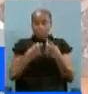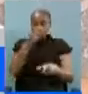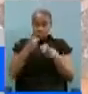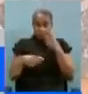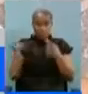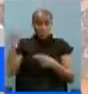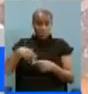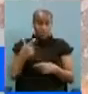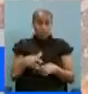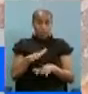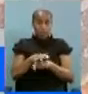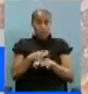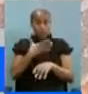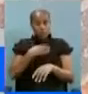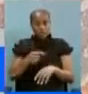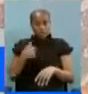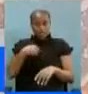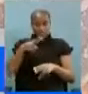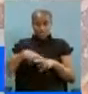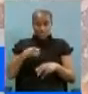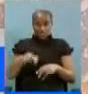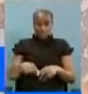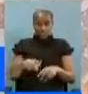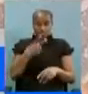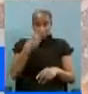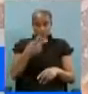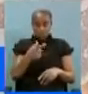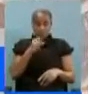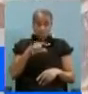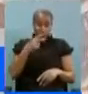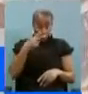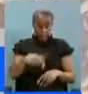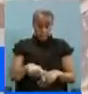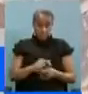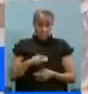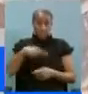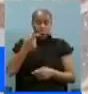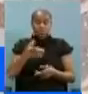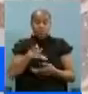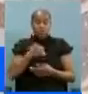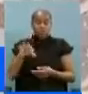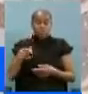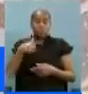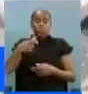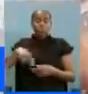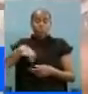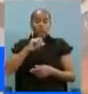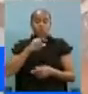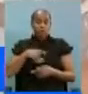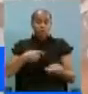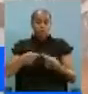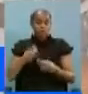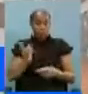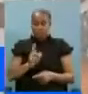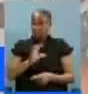sabem porque tem um peixe que está a gostar, deve sentar ali para essa não me mais poder encontrar ali. Que tem uma opção, outra opção, de outro lugar que eu podia vender? Não,